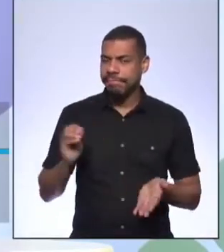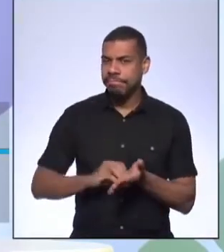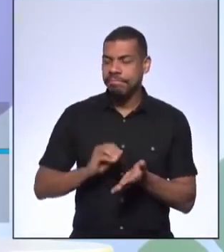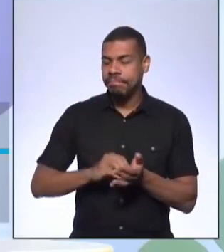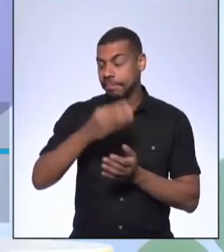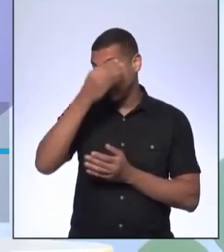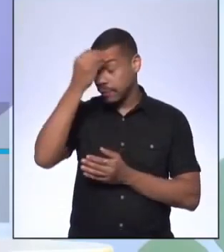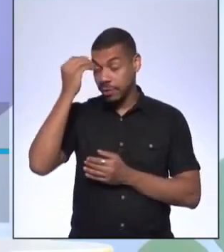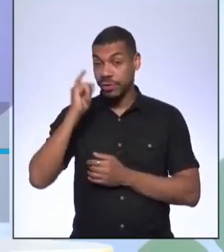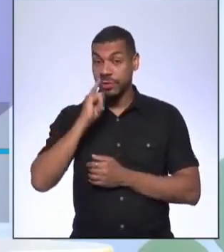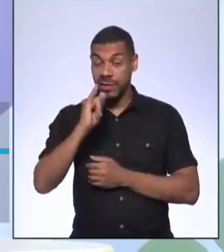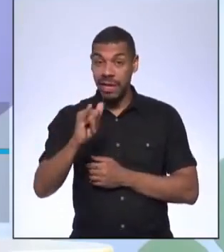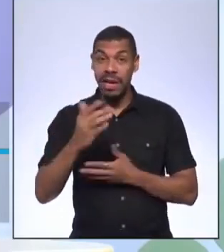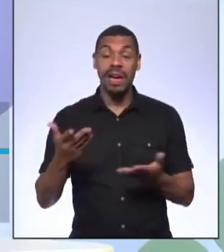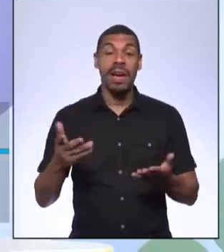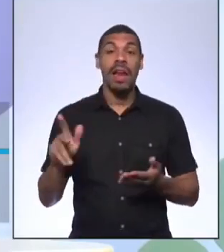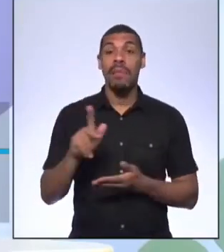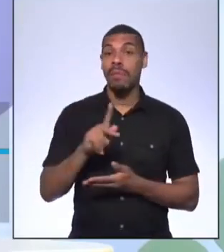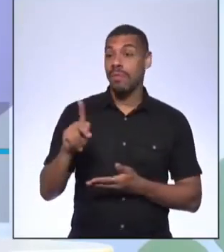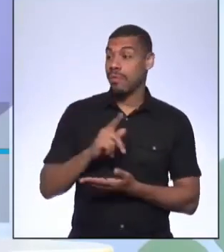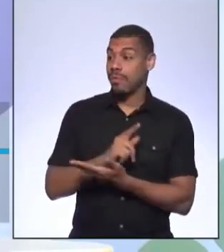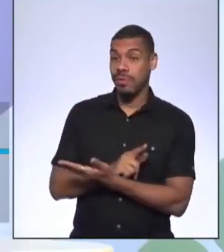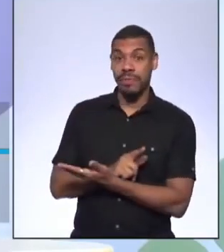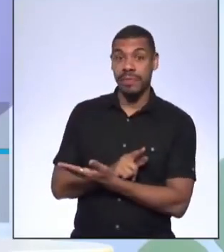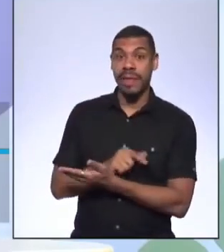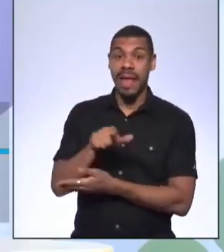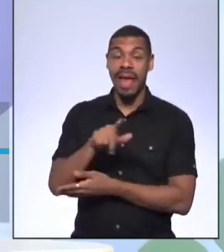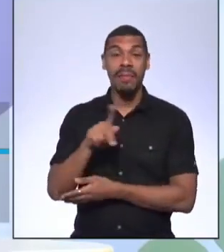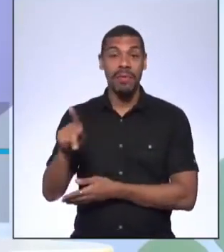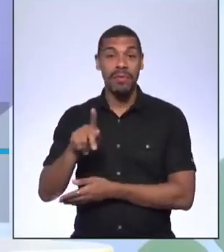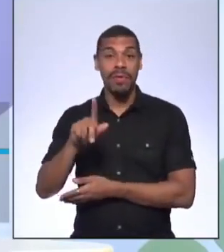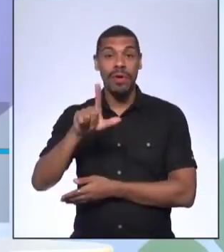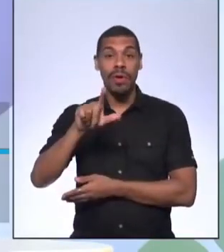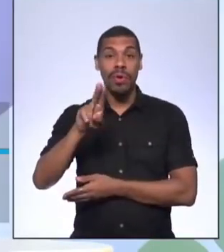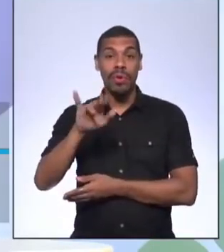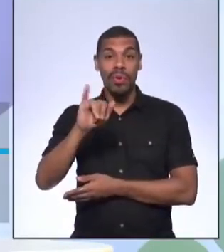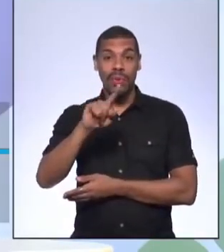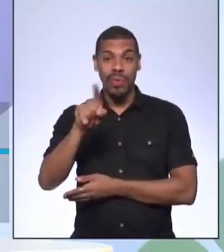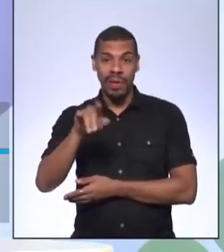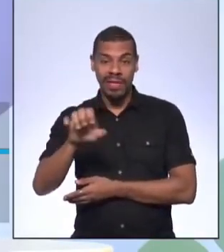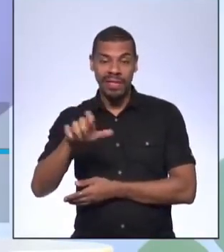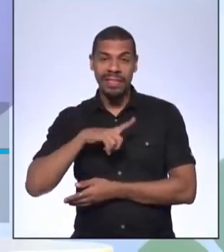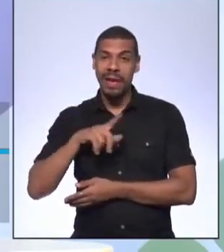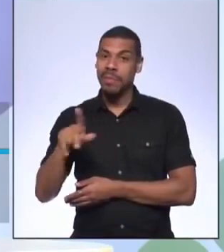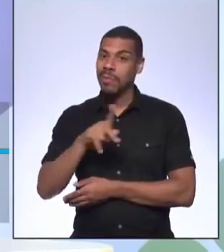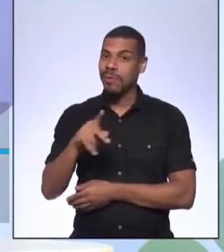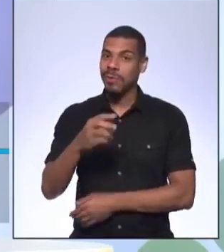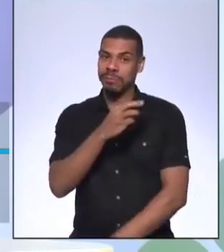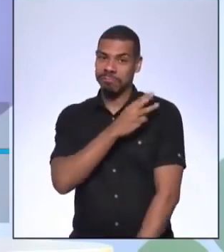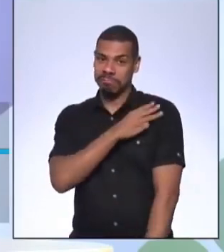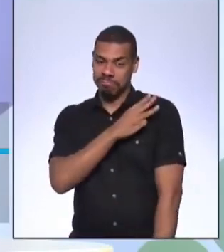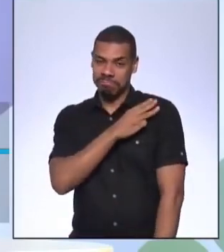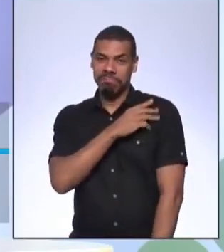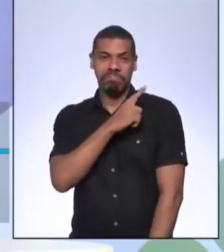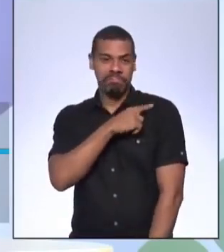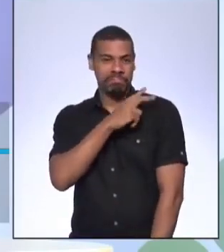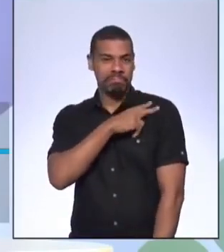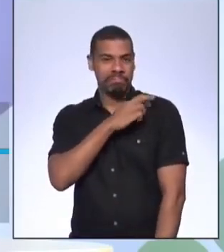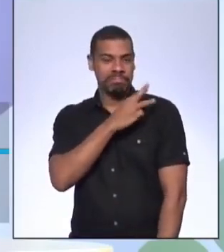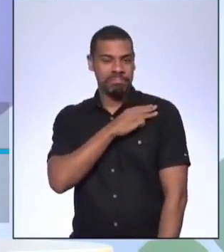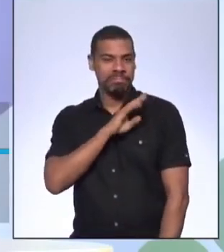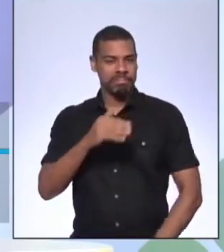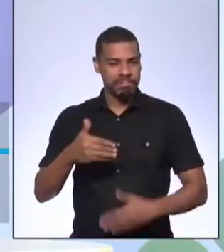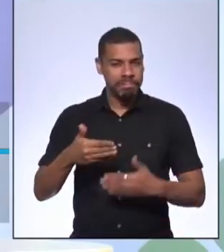vocês. A professora Luíse Coutinho é professora do ensino médio. Mais tarde nós dois estaremos aí trabalhando com o